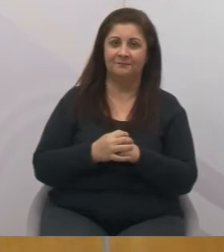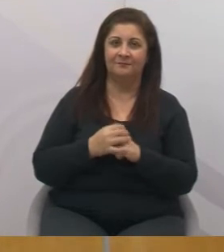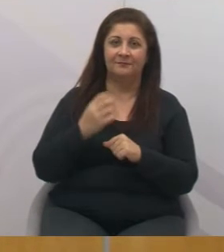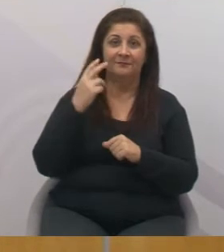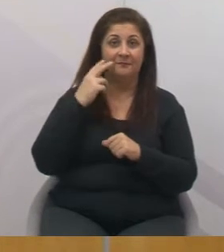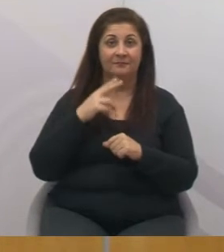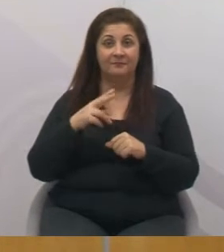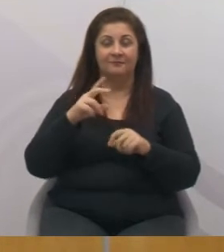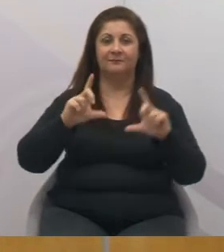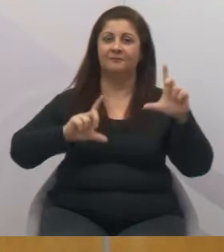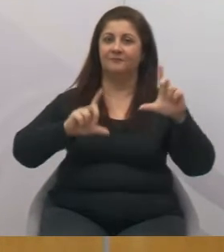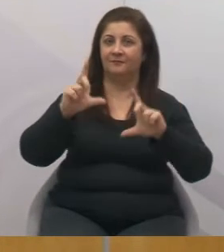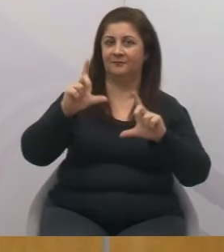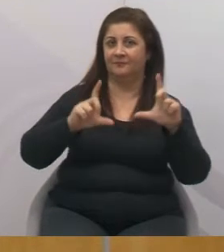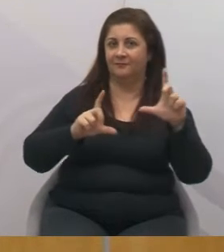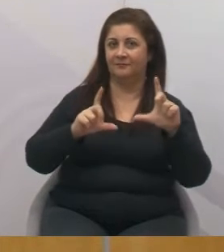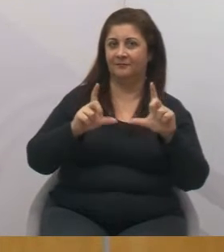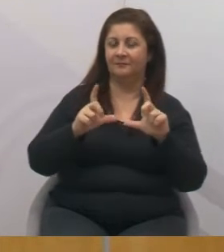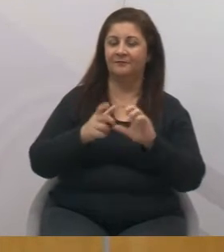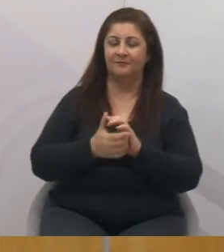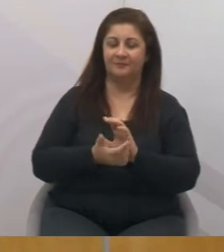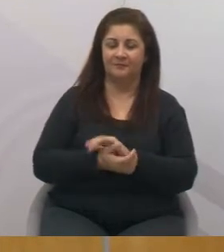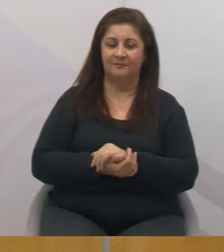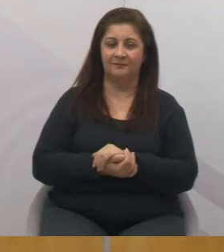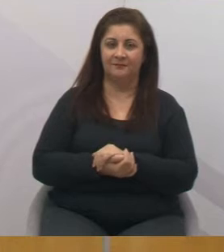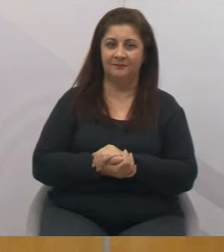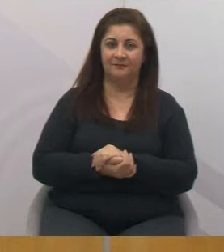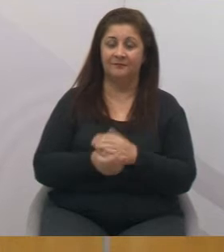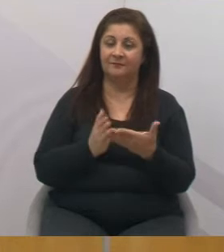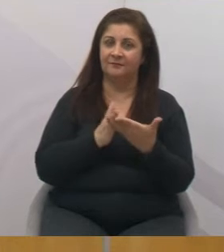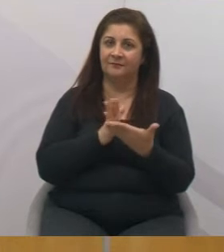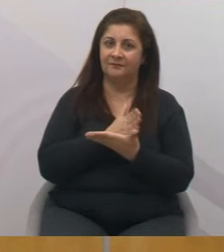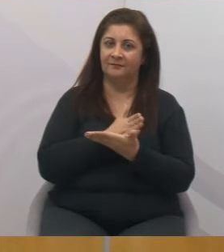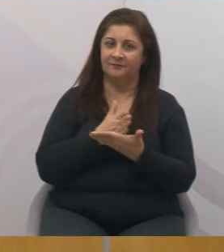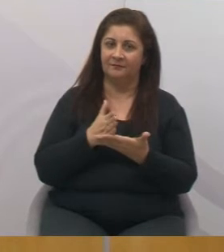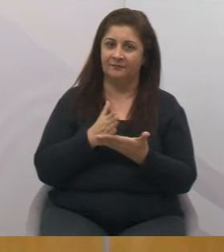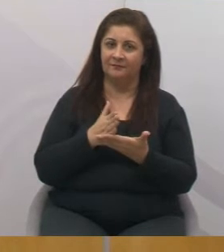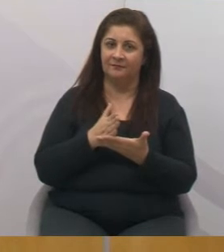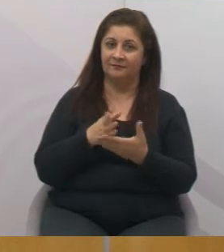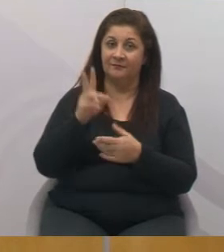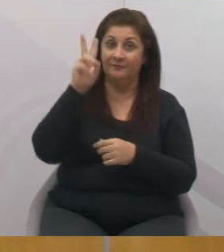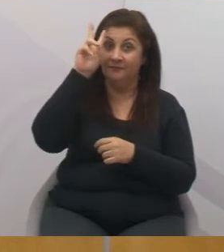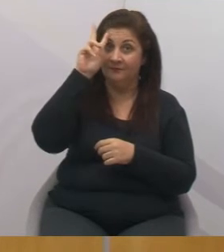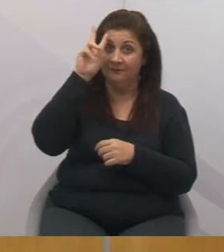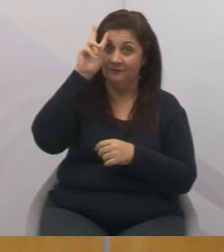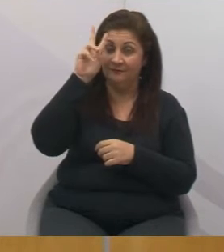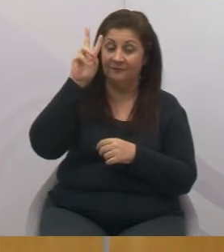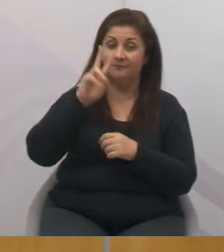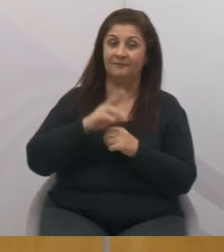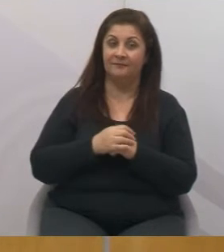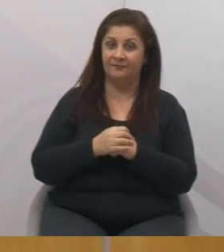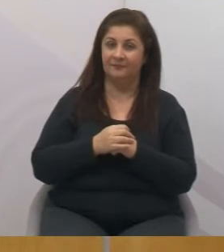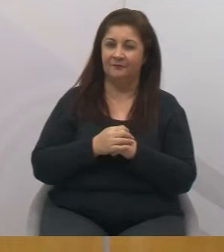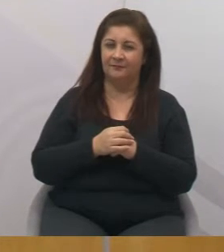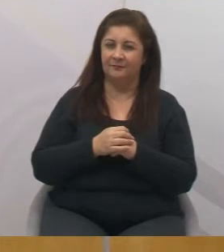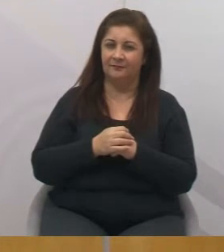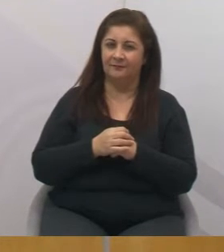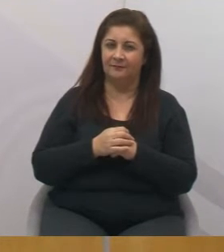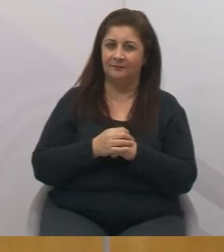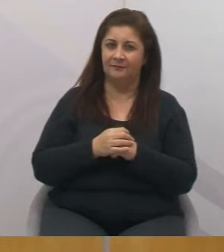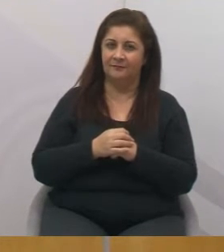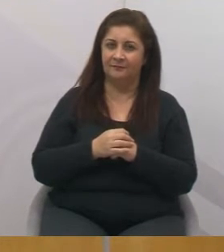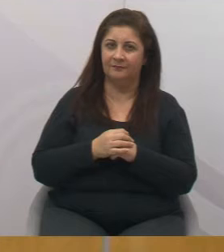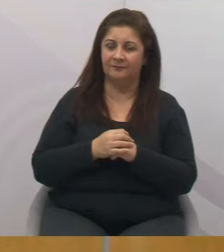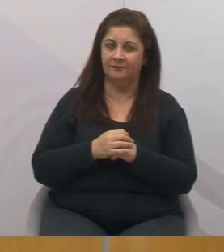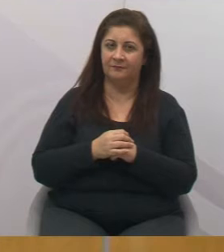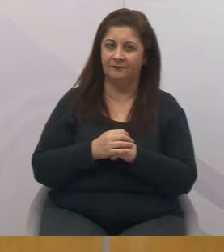Câmara através da internet da TV. Quero começar aqui relembrando, falando um pouquinho de história, e